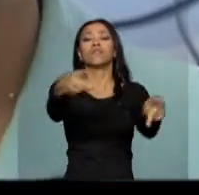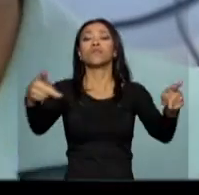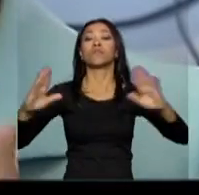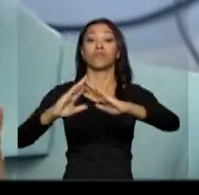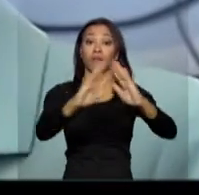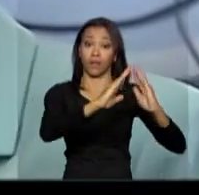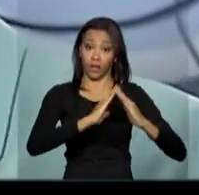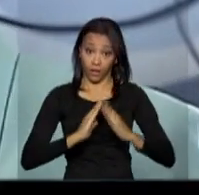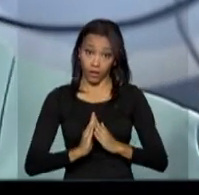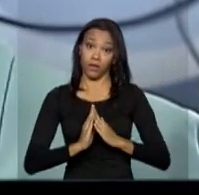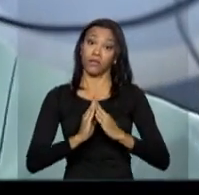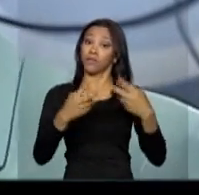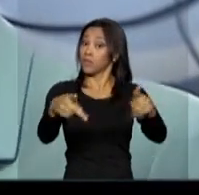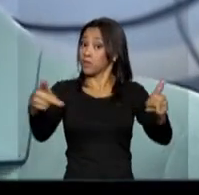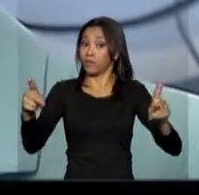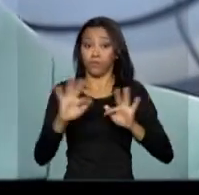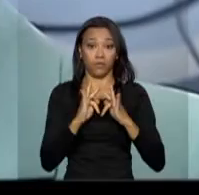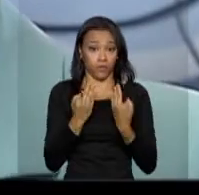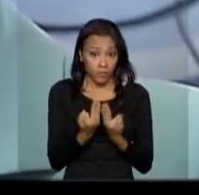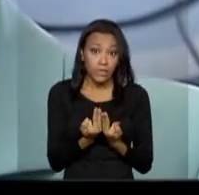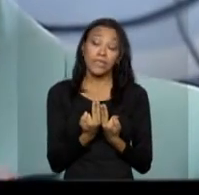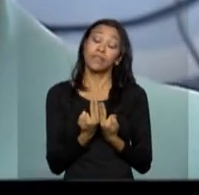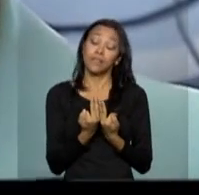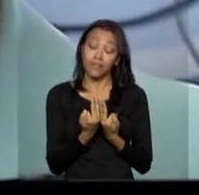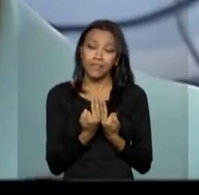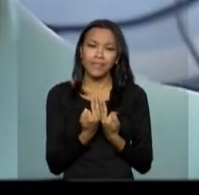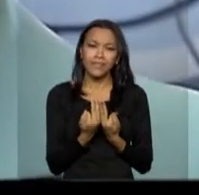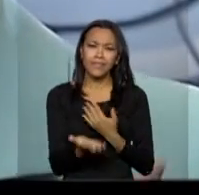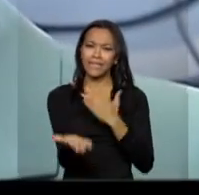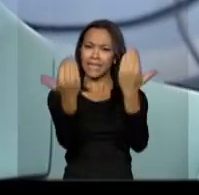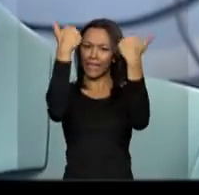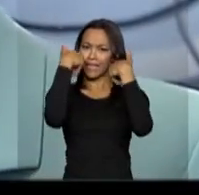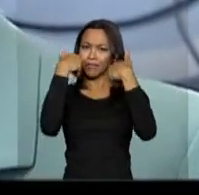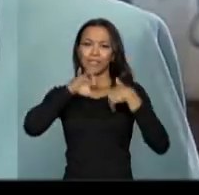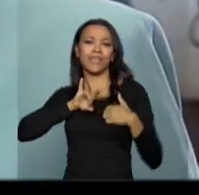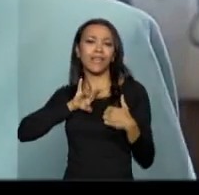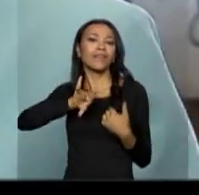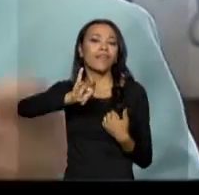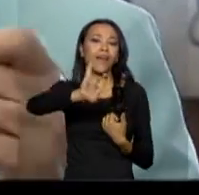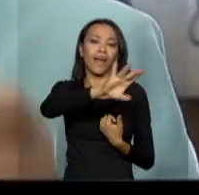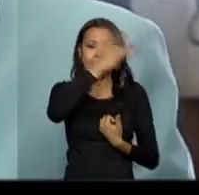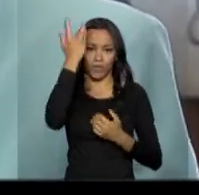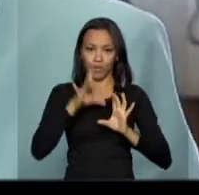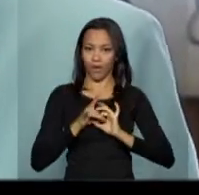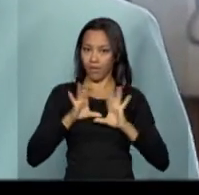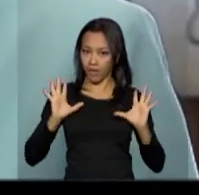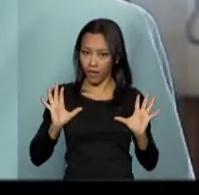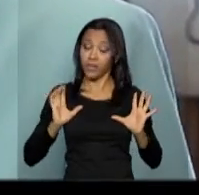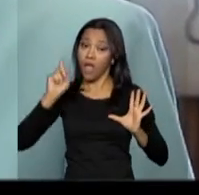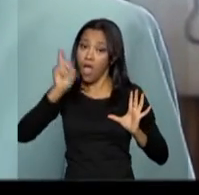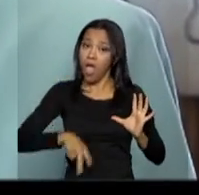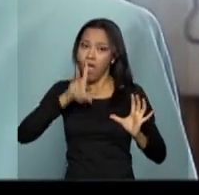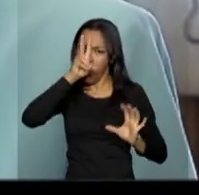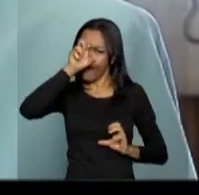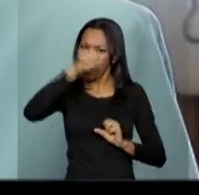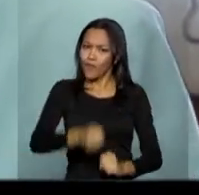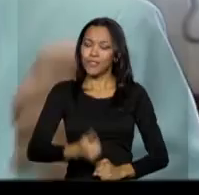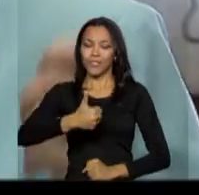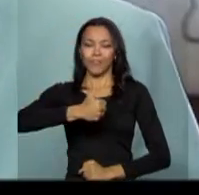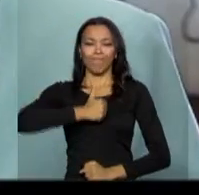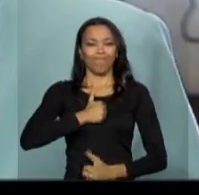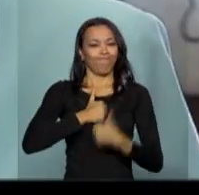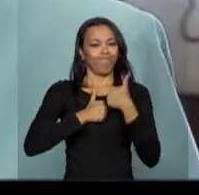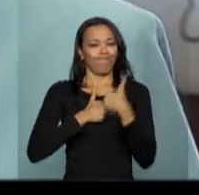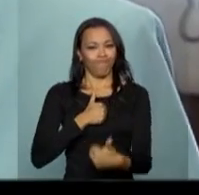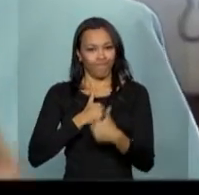casas, nas nossas famílias, dentro de cada um de nós. É a força de nossa autoestima